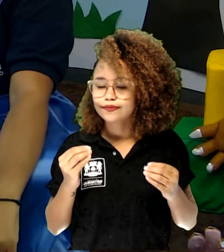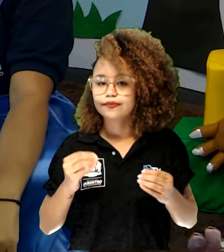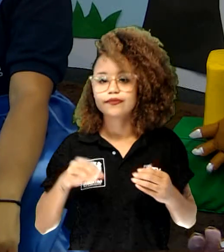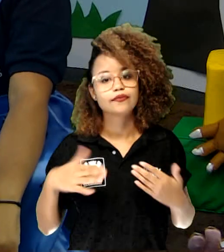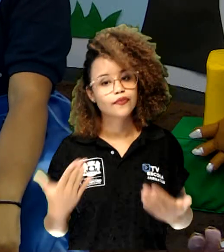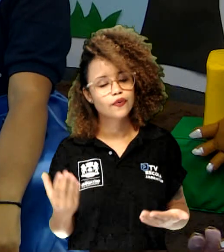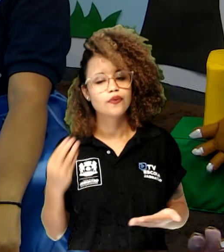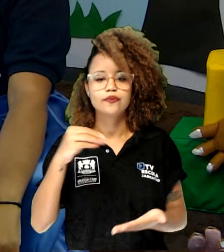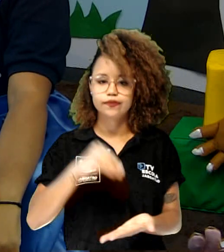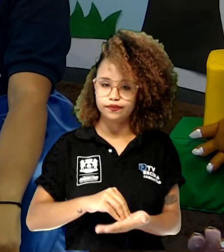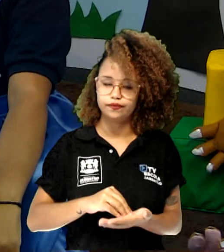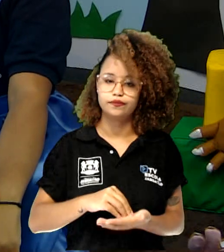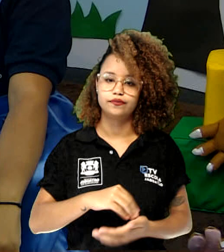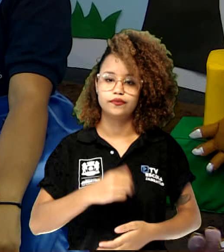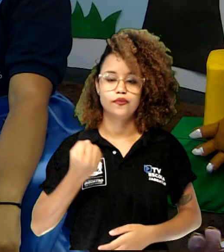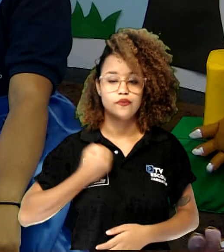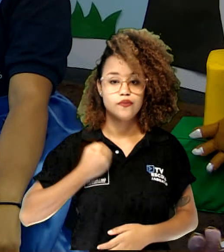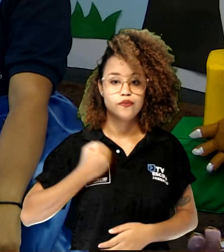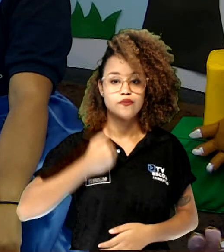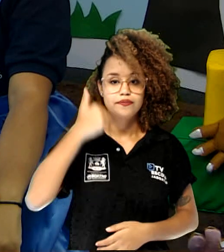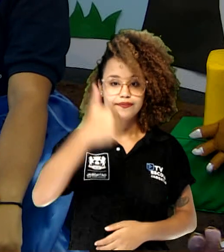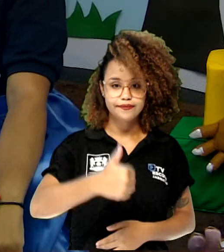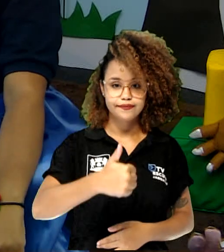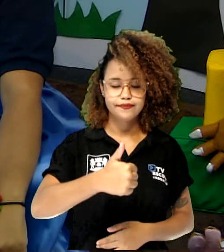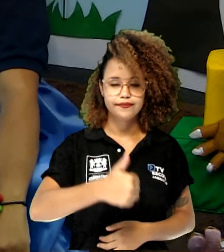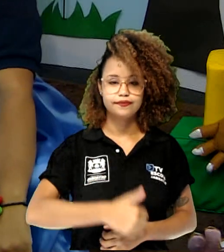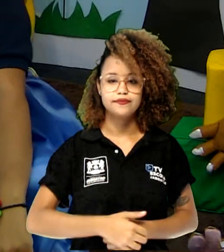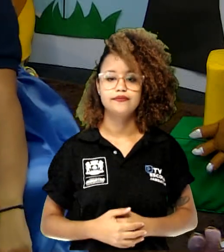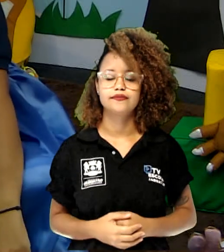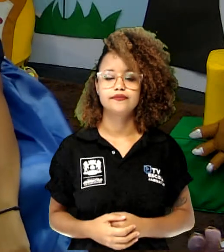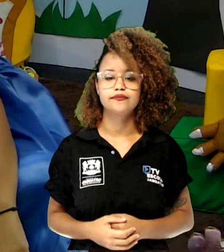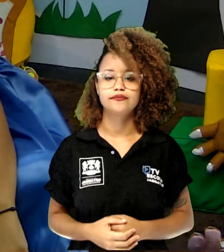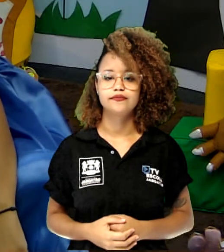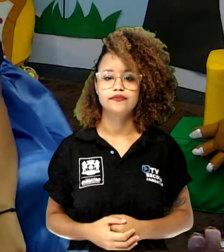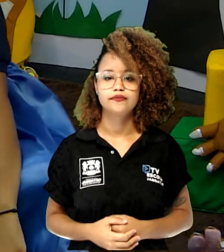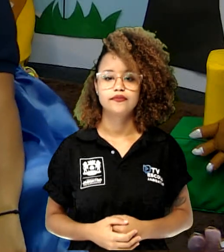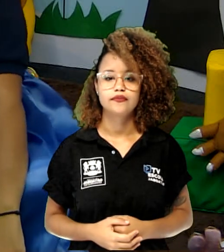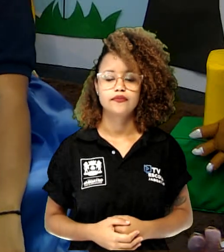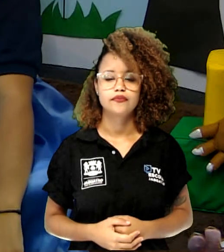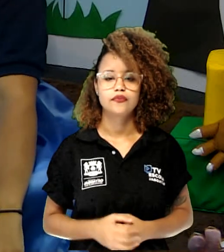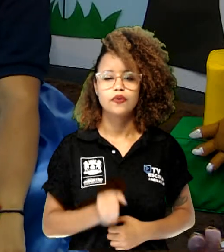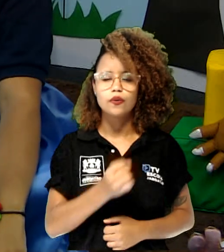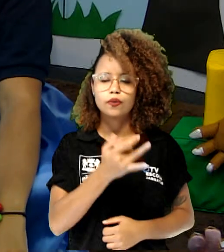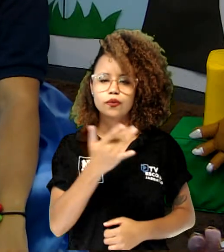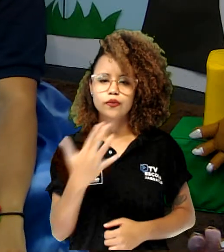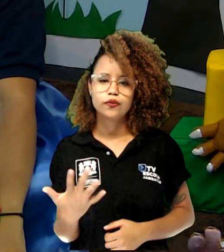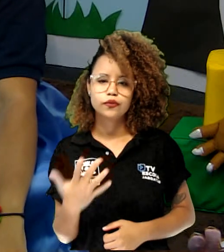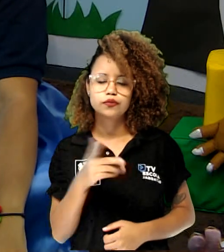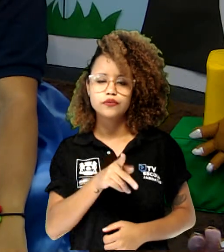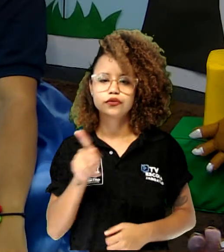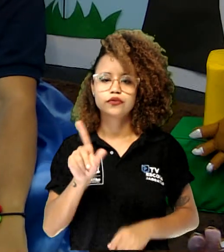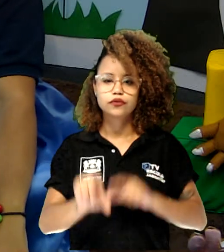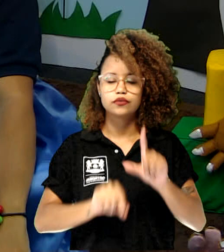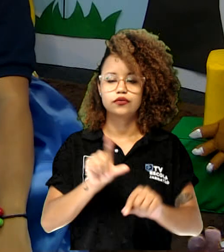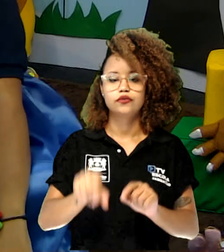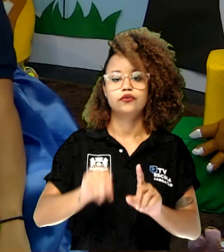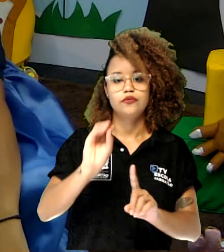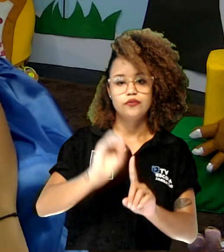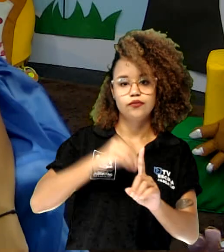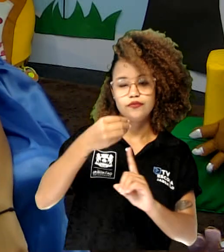vamos registrar aqui o numeral 1. Vamos ver quantas escolheram